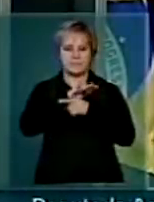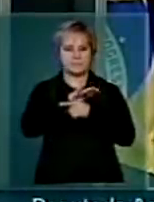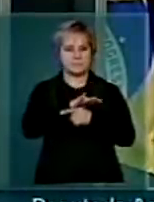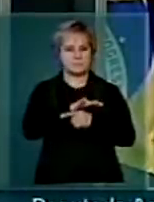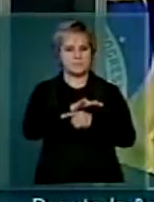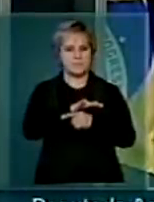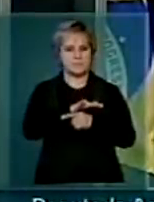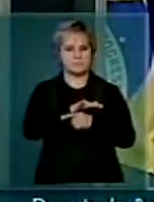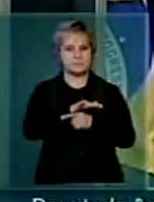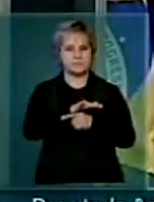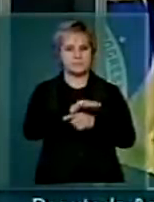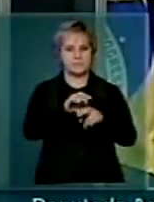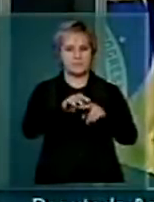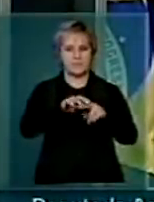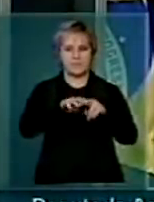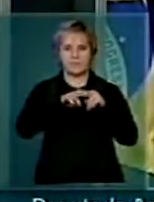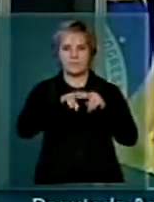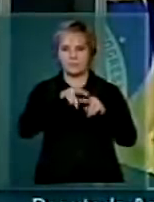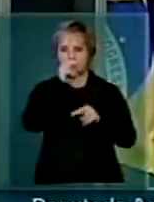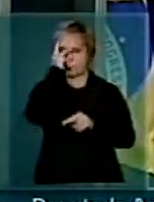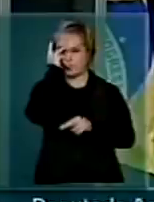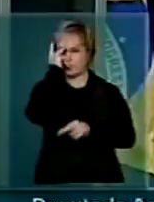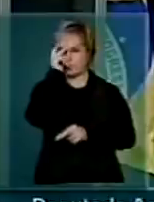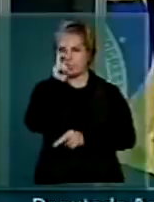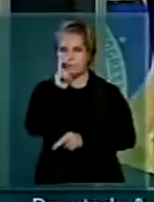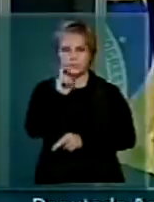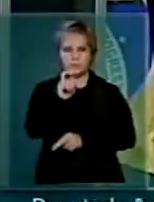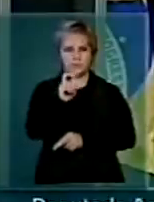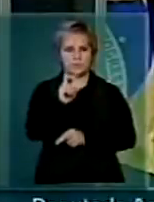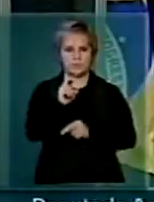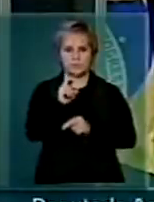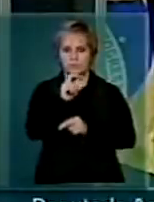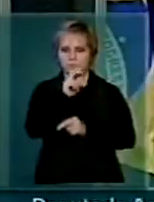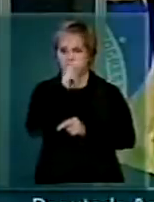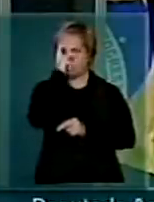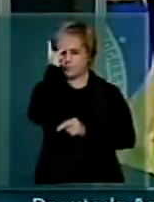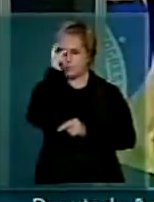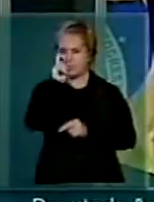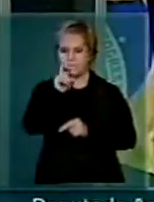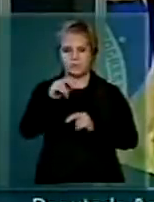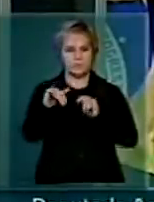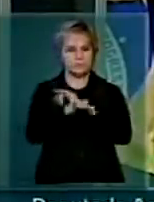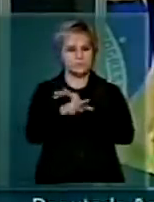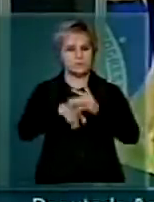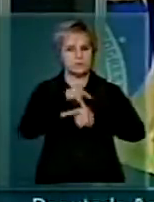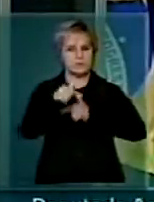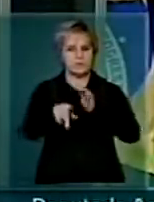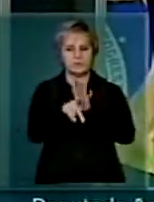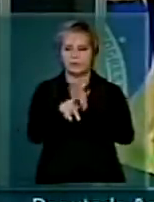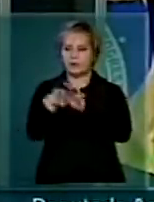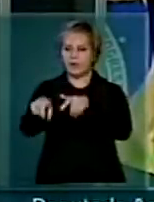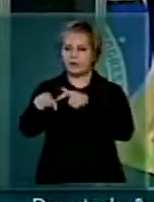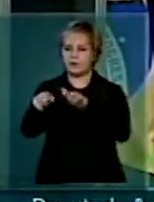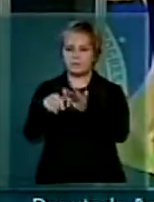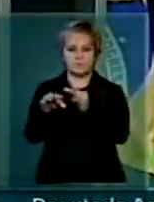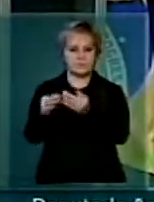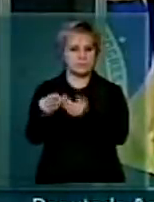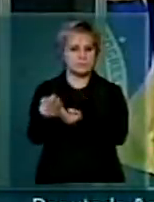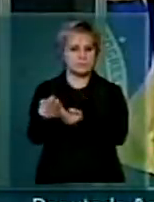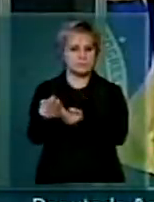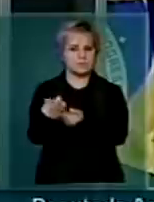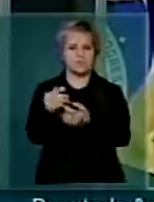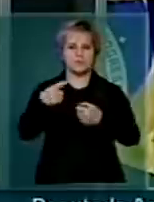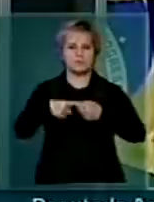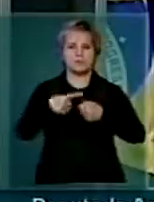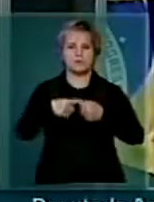de 5 dirigentes nacionais do Movimento dos Pequenos Agricultores, MPA, na